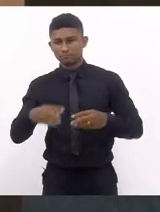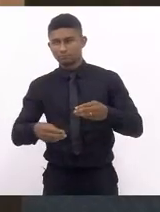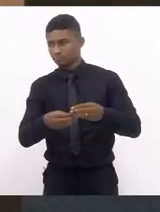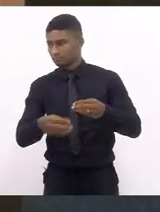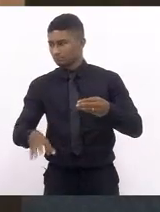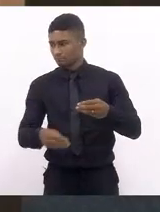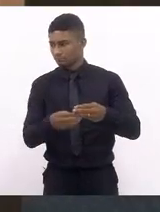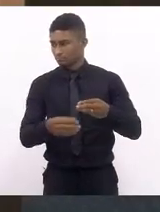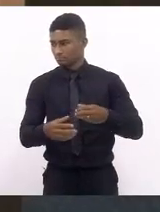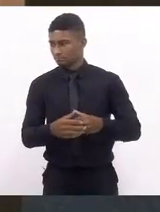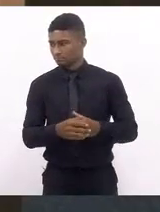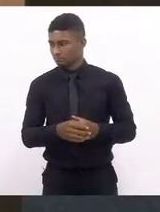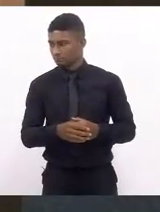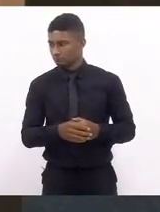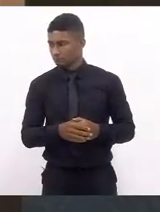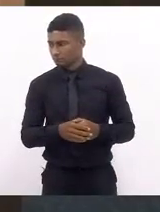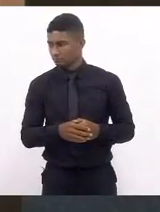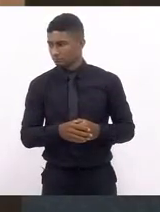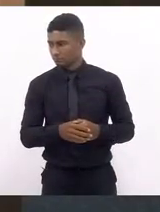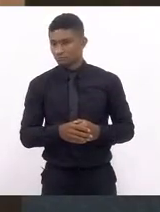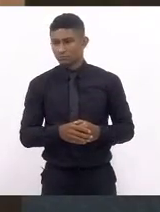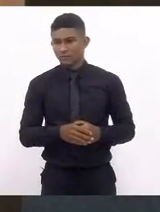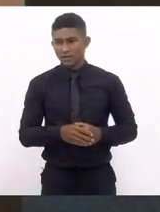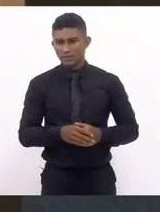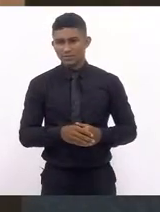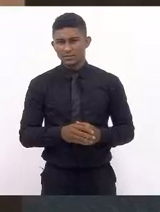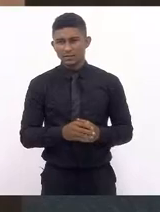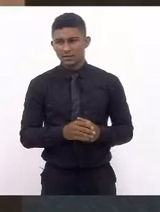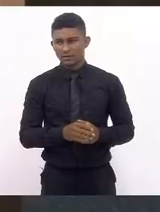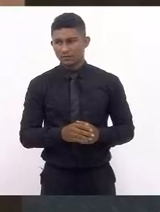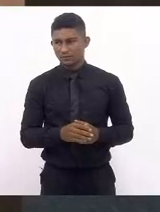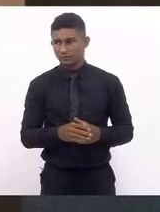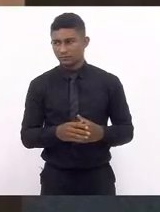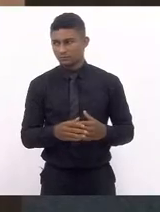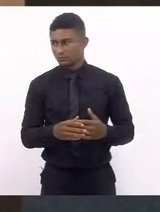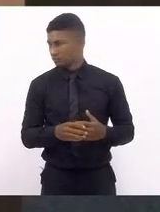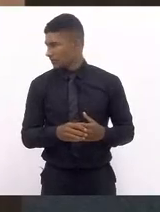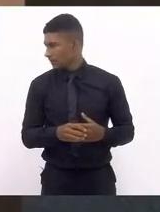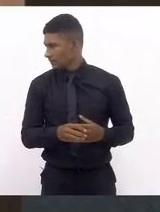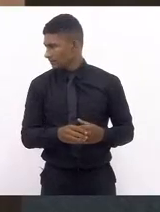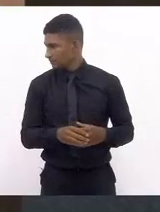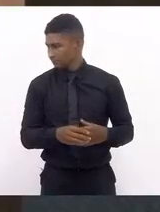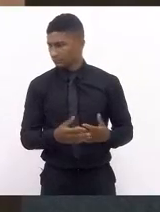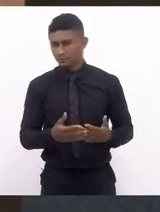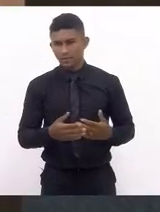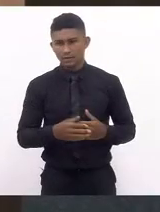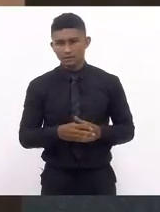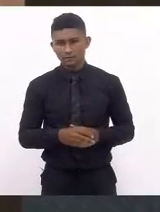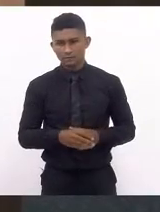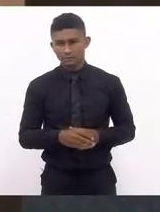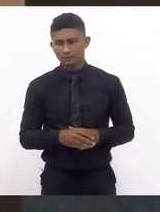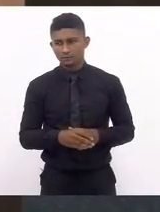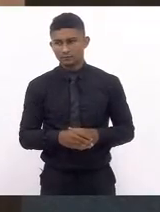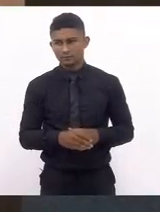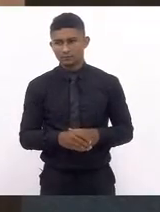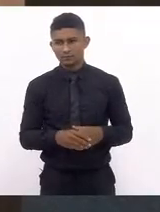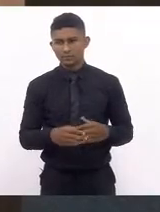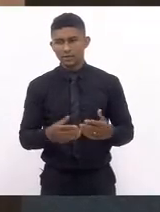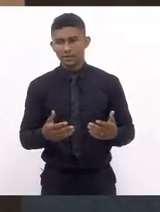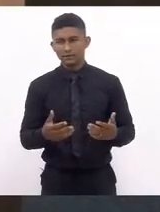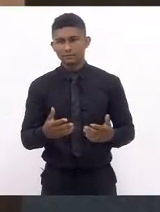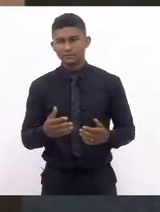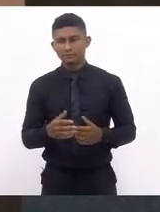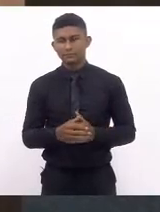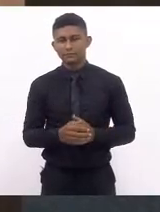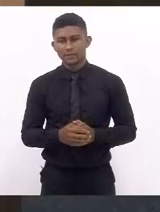se eu não tivesse ela guardando a minha casa cuidando das minhas filhas então quando eu falar Pátria